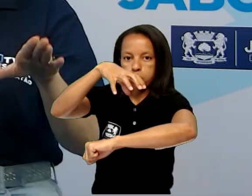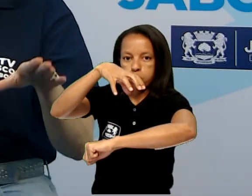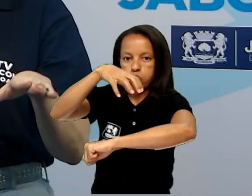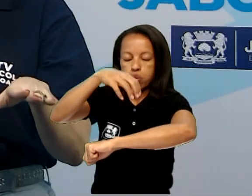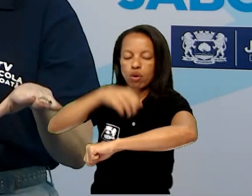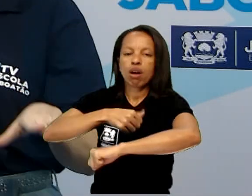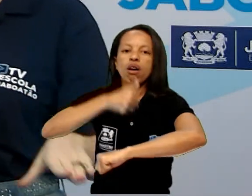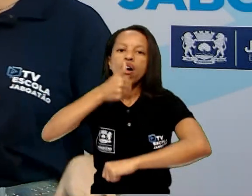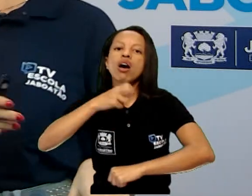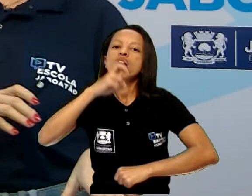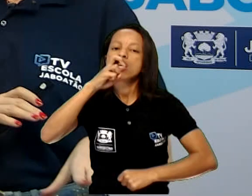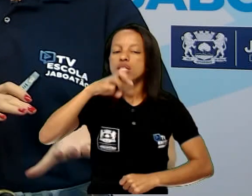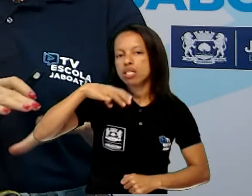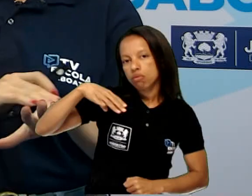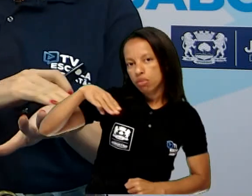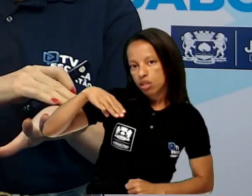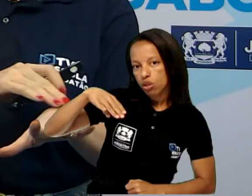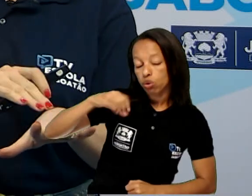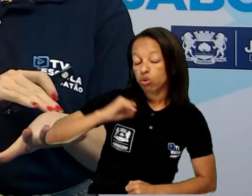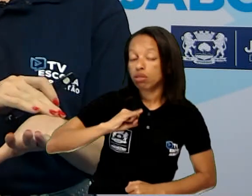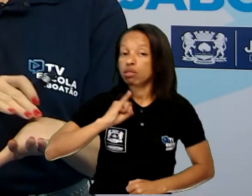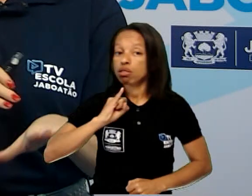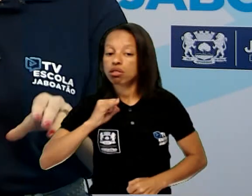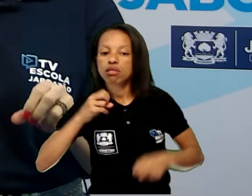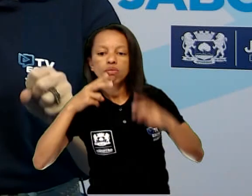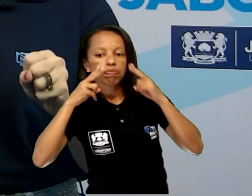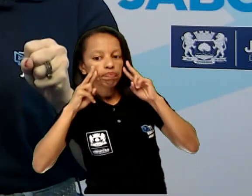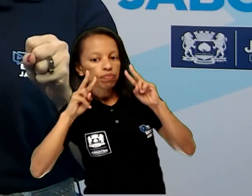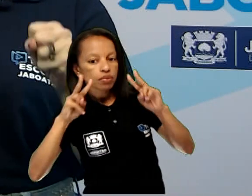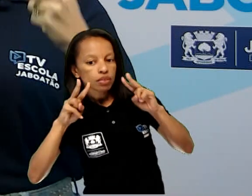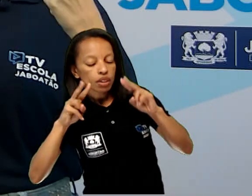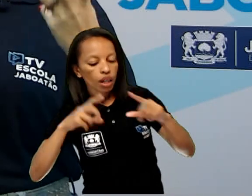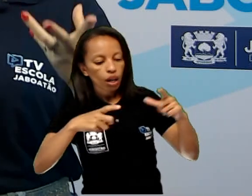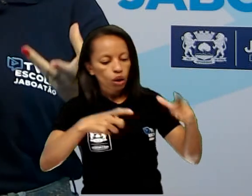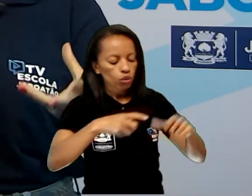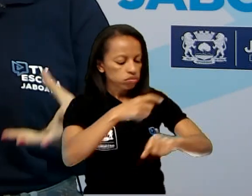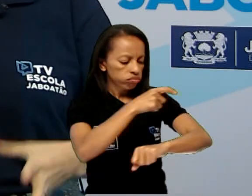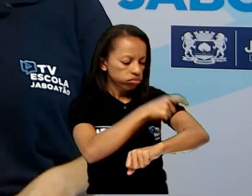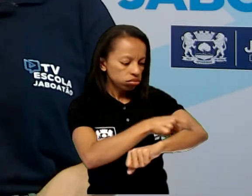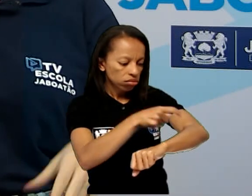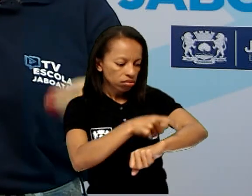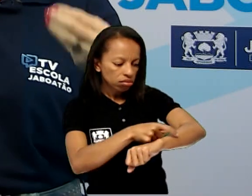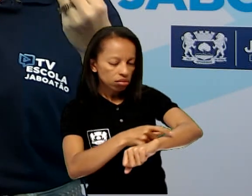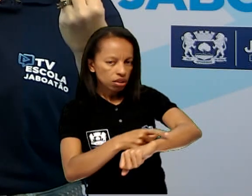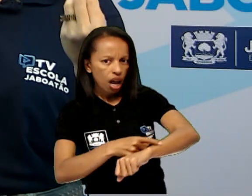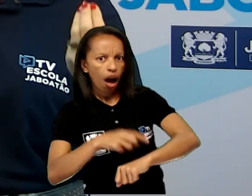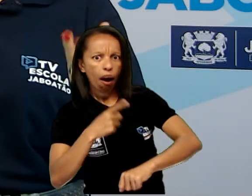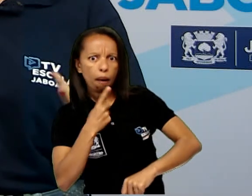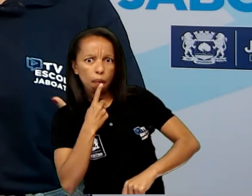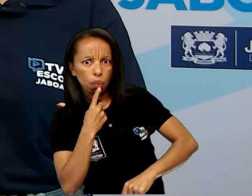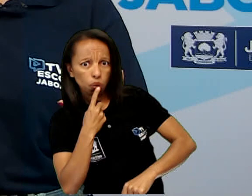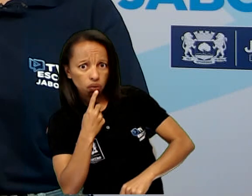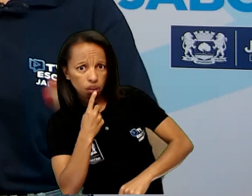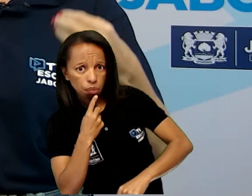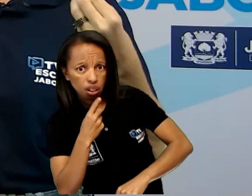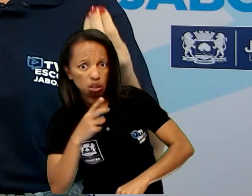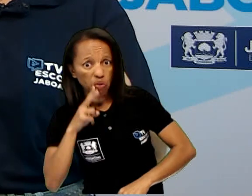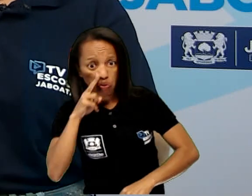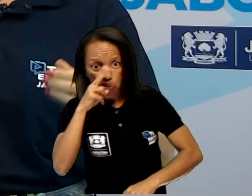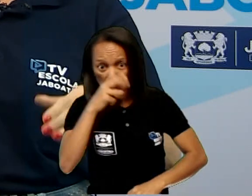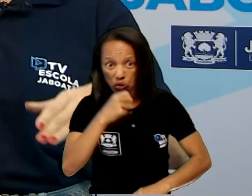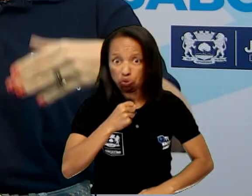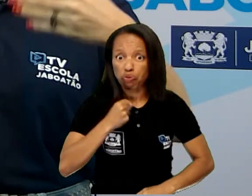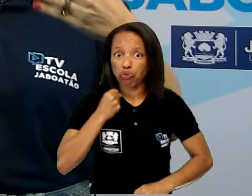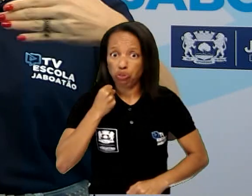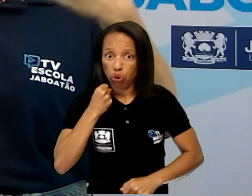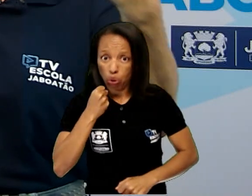vocês observarem que aquele lugar ele está muito vermelho, foi uma queimadura muito mais grave,